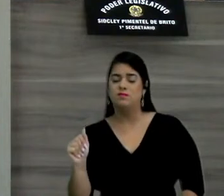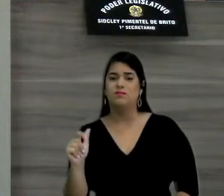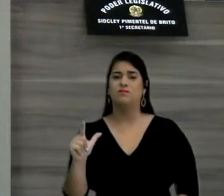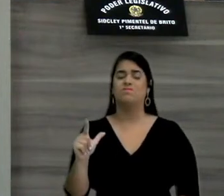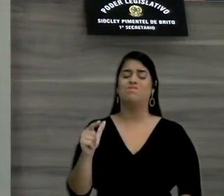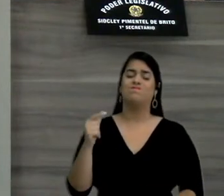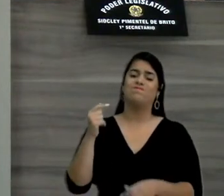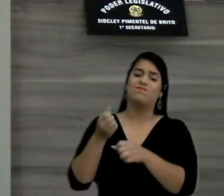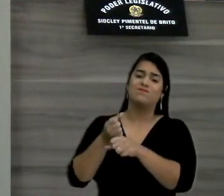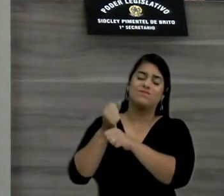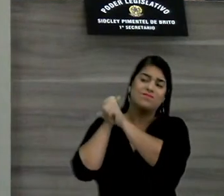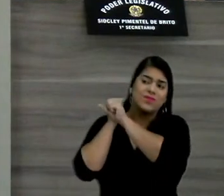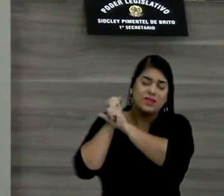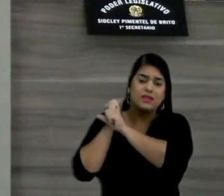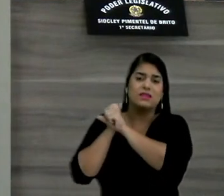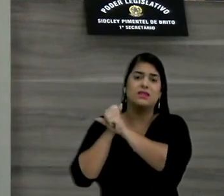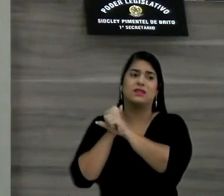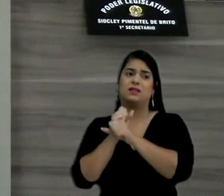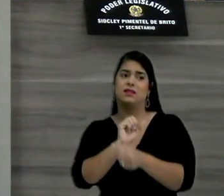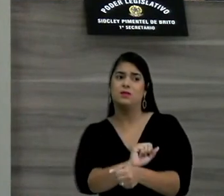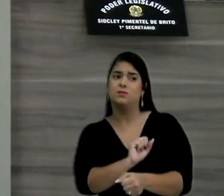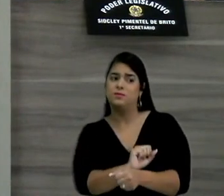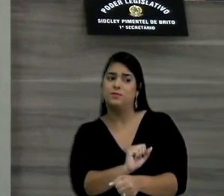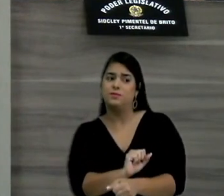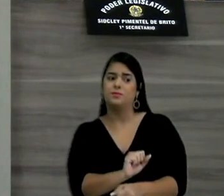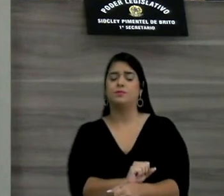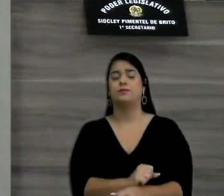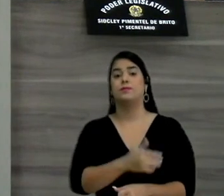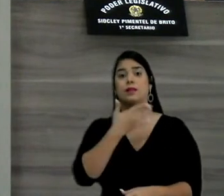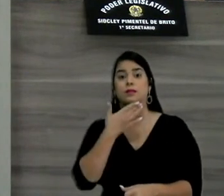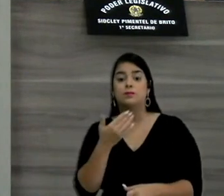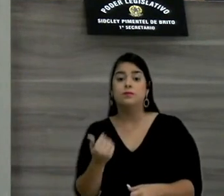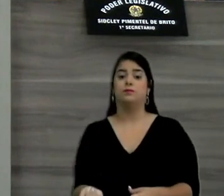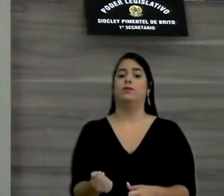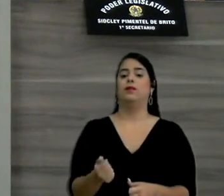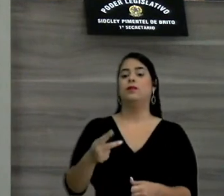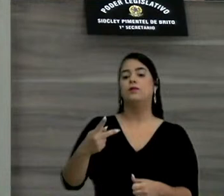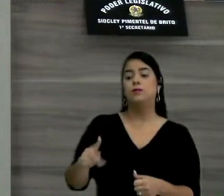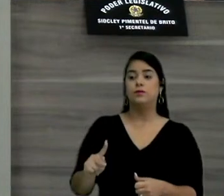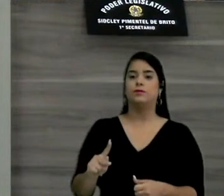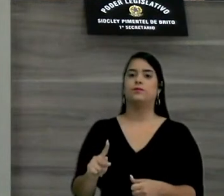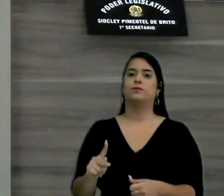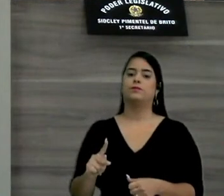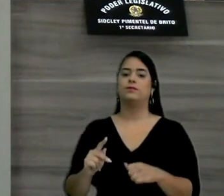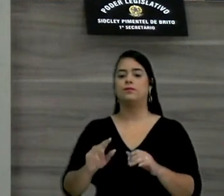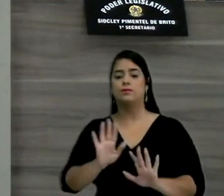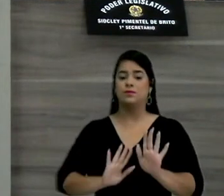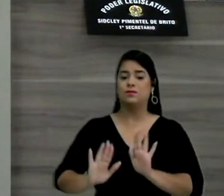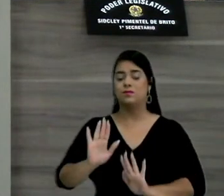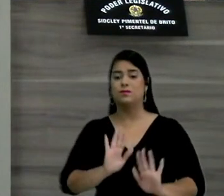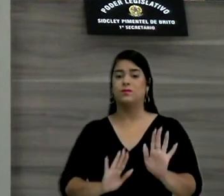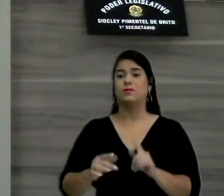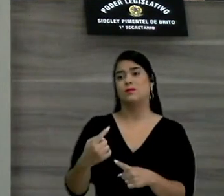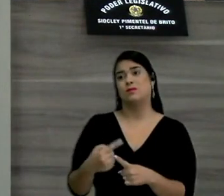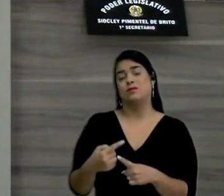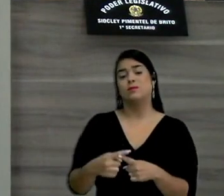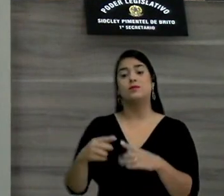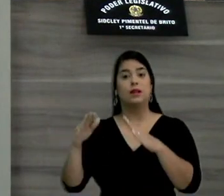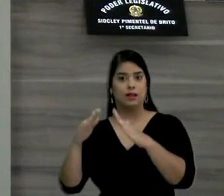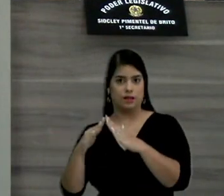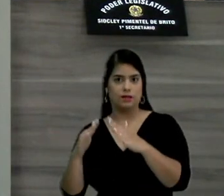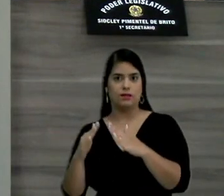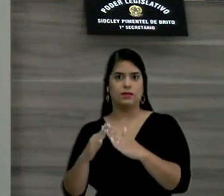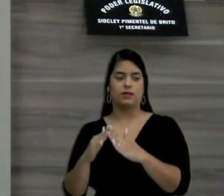necessidade de home car que lhe garantirá mais conforto durante o seu tratamento já que o home car permite toda a